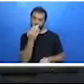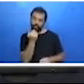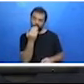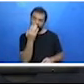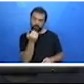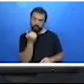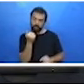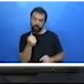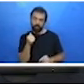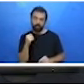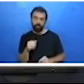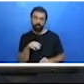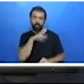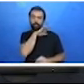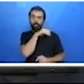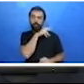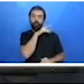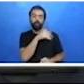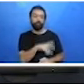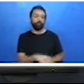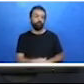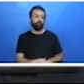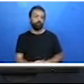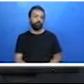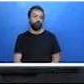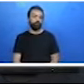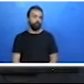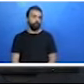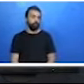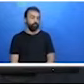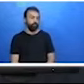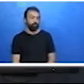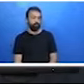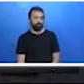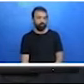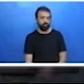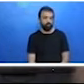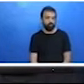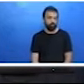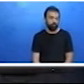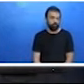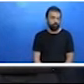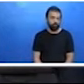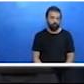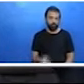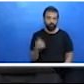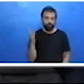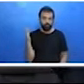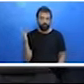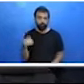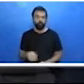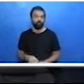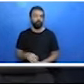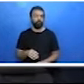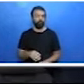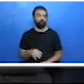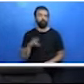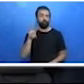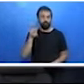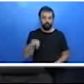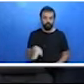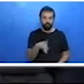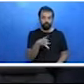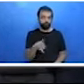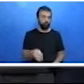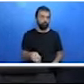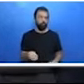danosos. Língua tupi, gente, para quem não lembra, é linguagem indígena, tá? Olha aqui. Agrupe as